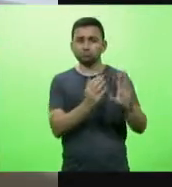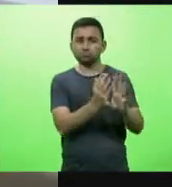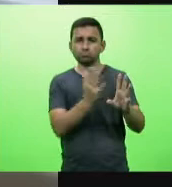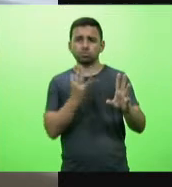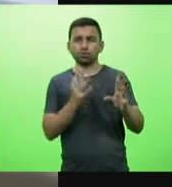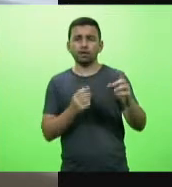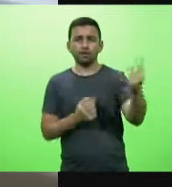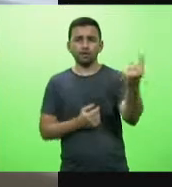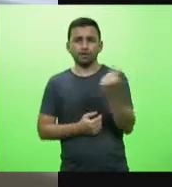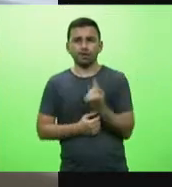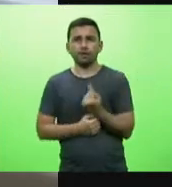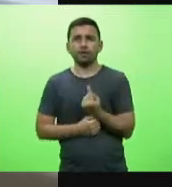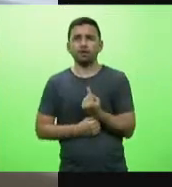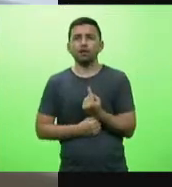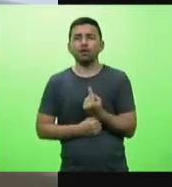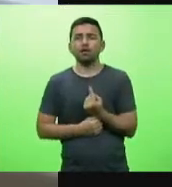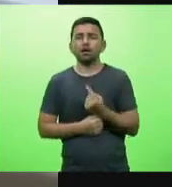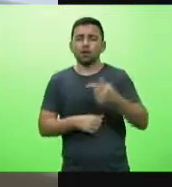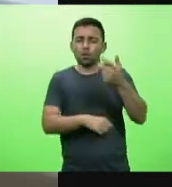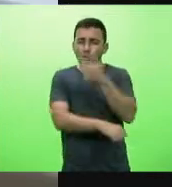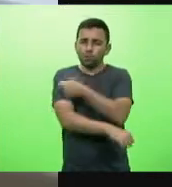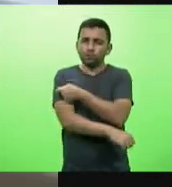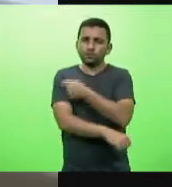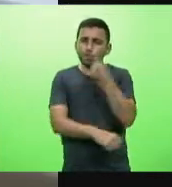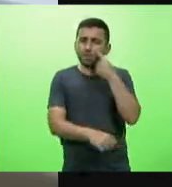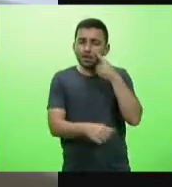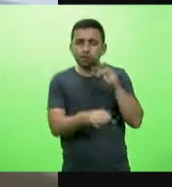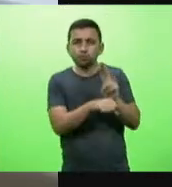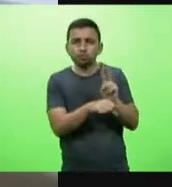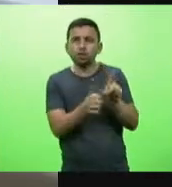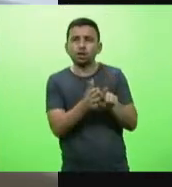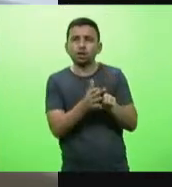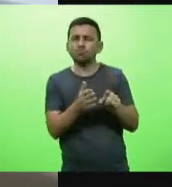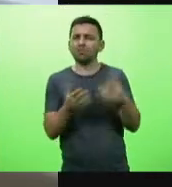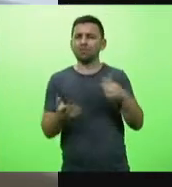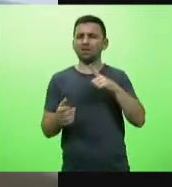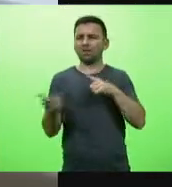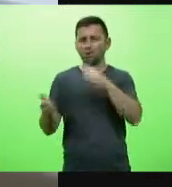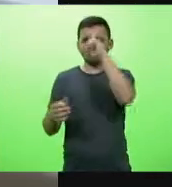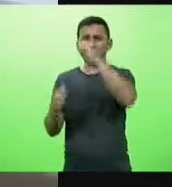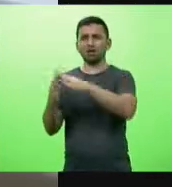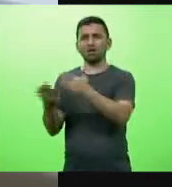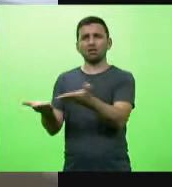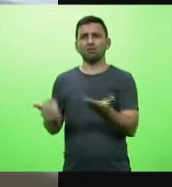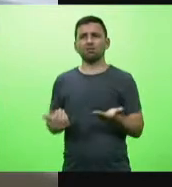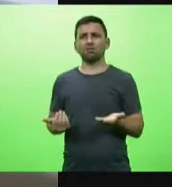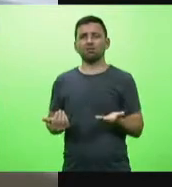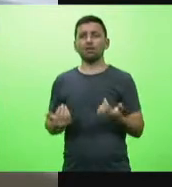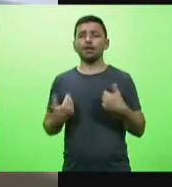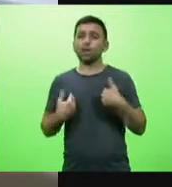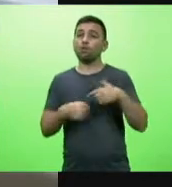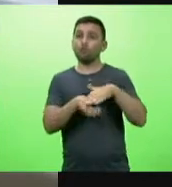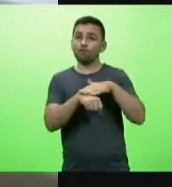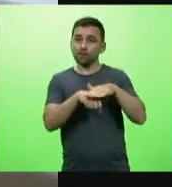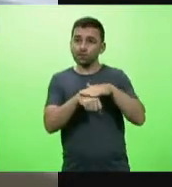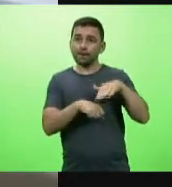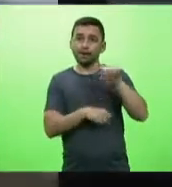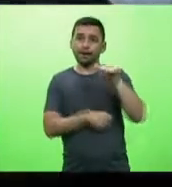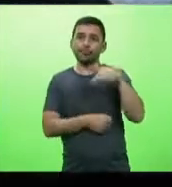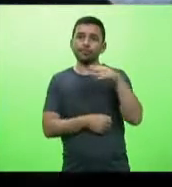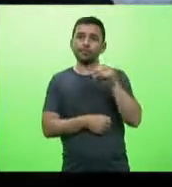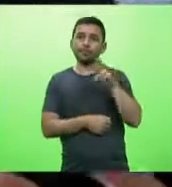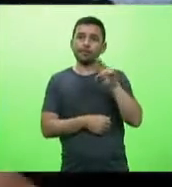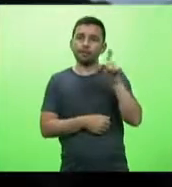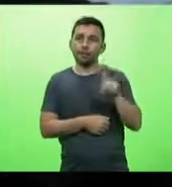hospital? E aí, conversando agora com o secretário de Estado, André Mota, sobre o assunto, ele comentou o